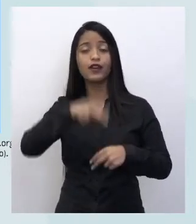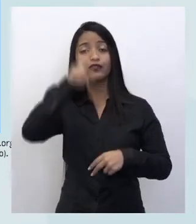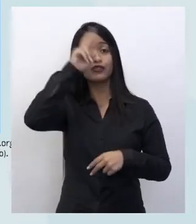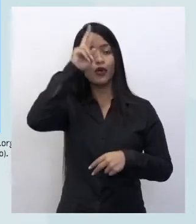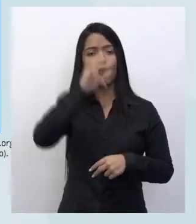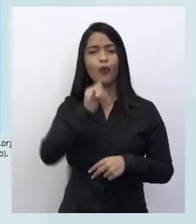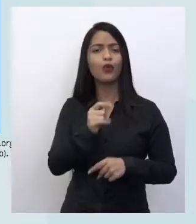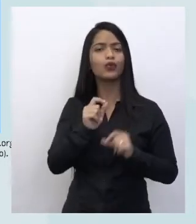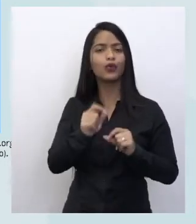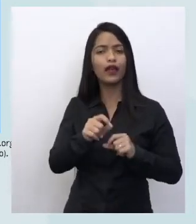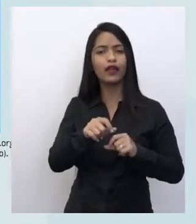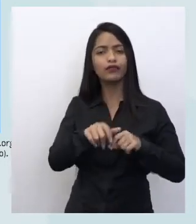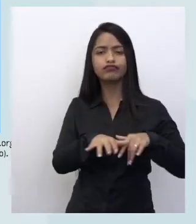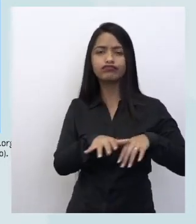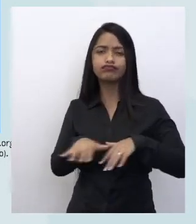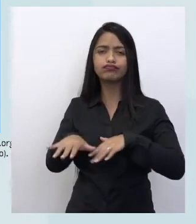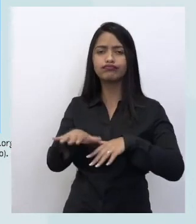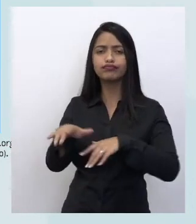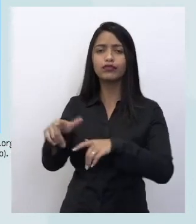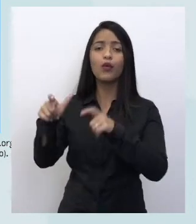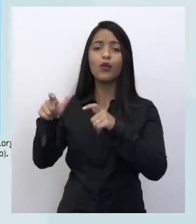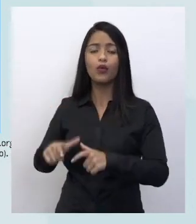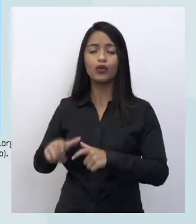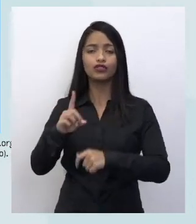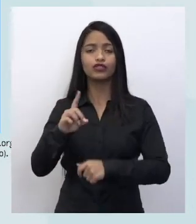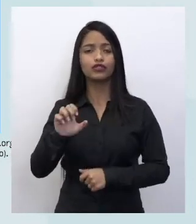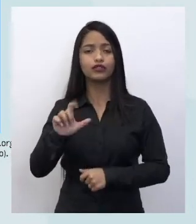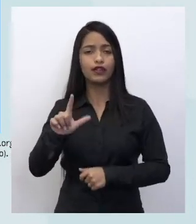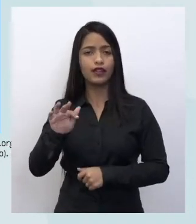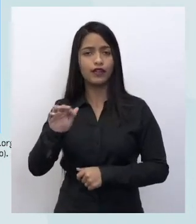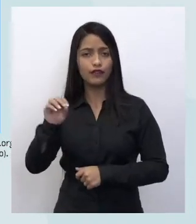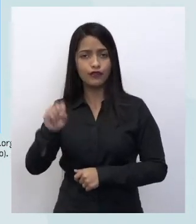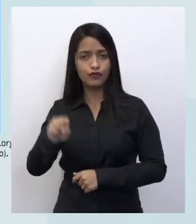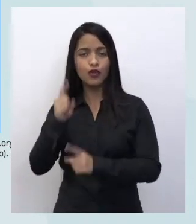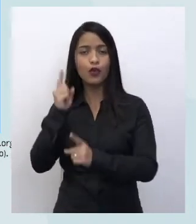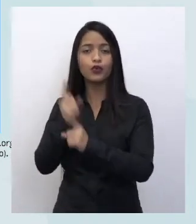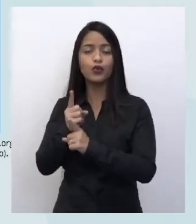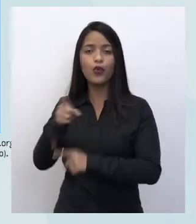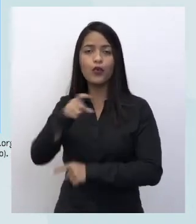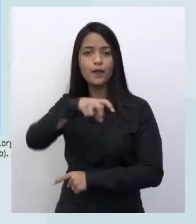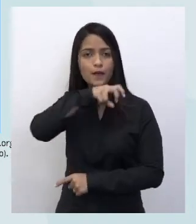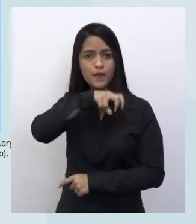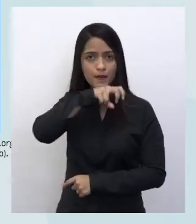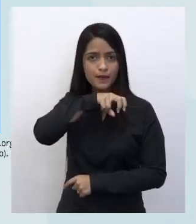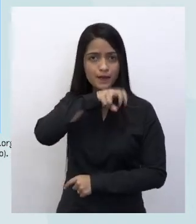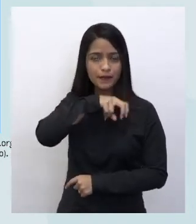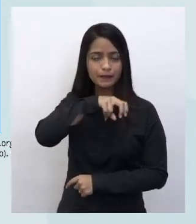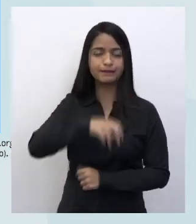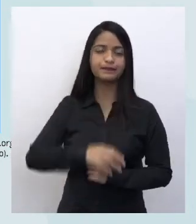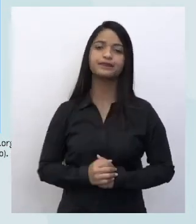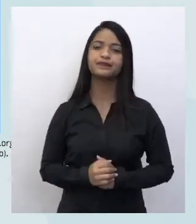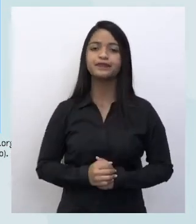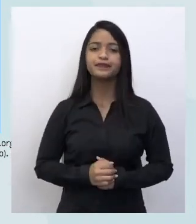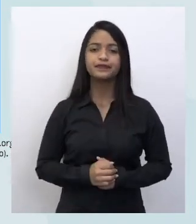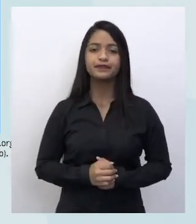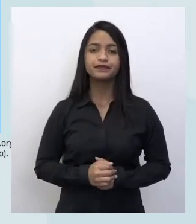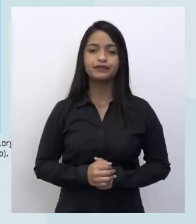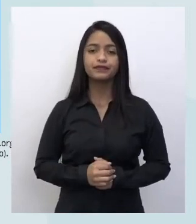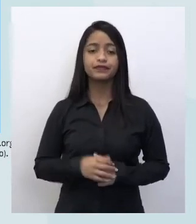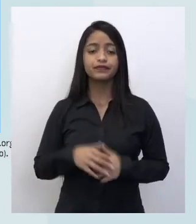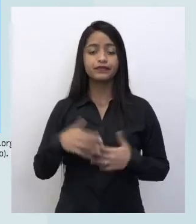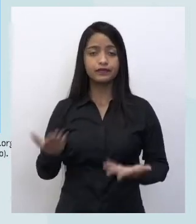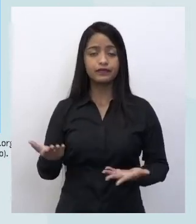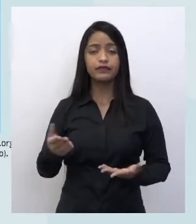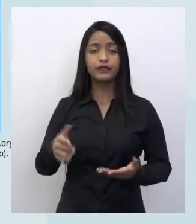Pitonisa, lembra? Que era a Piton, lá que a gente leu na aula passada, que era cobra. A Esfinge guardava Tebas